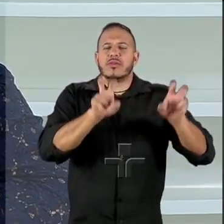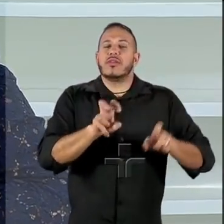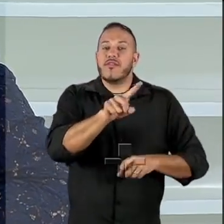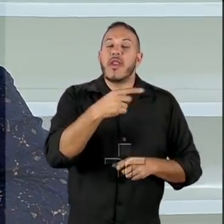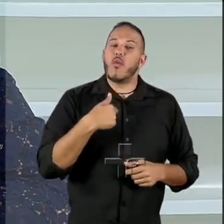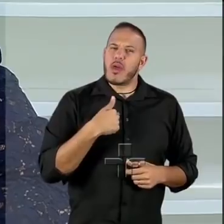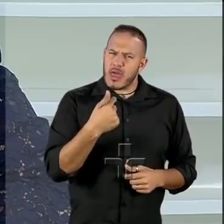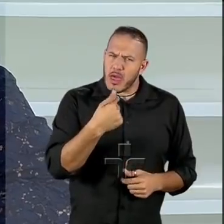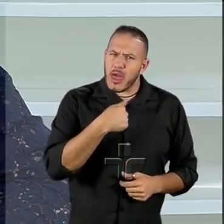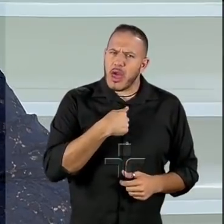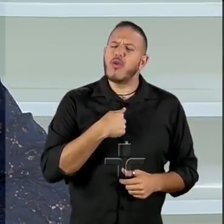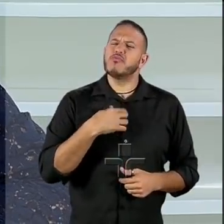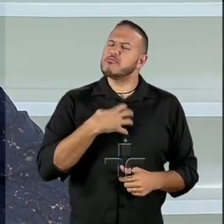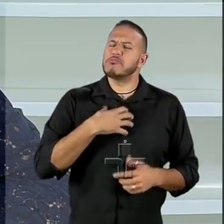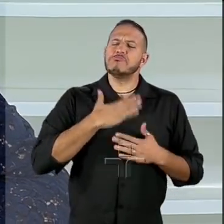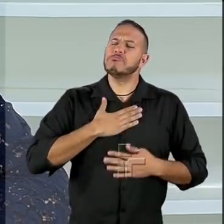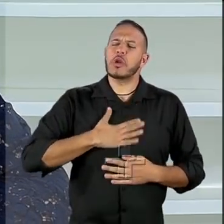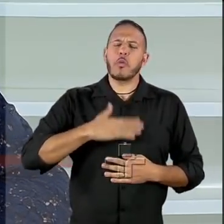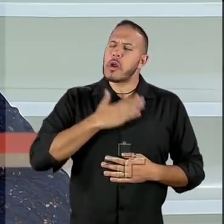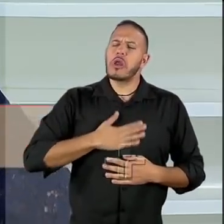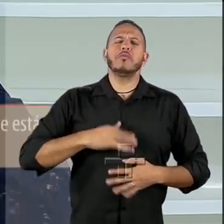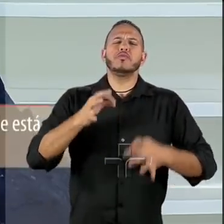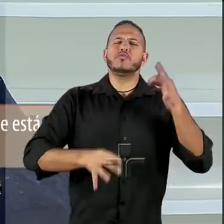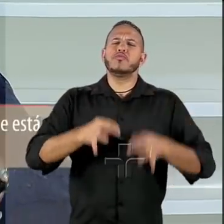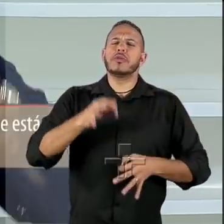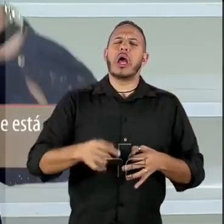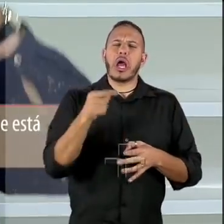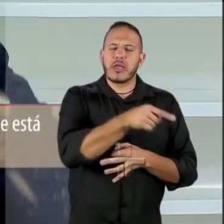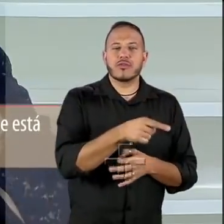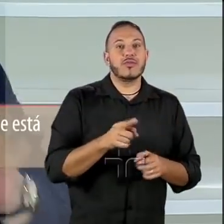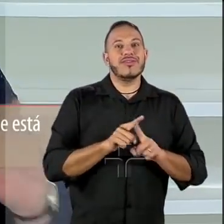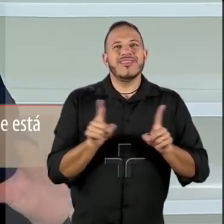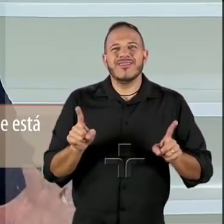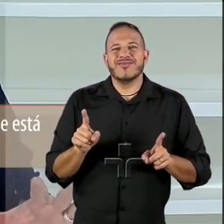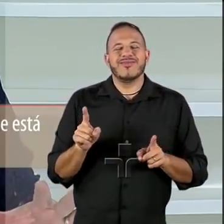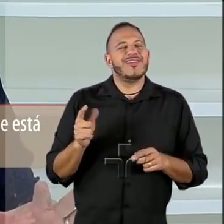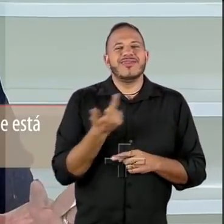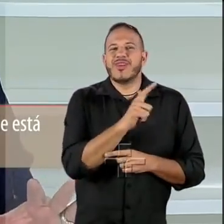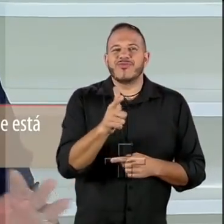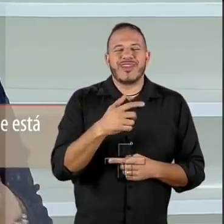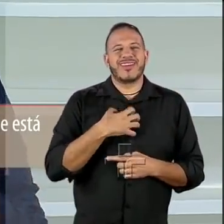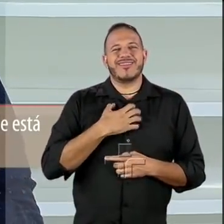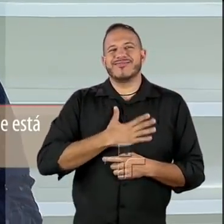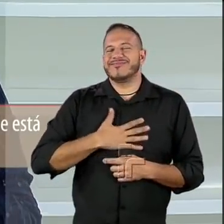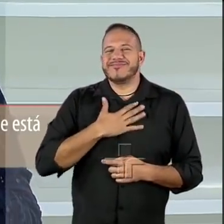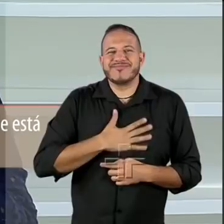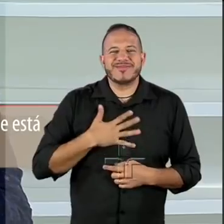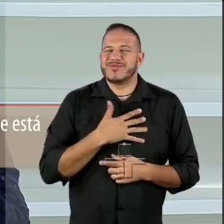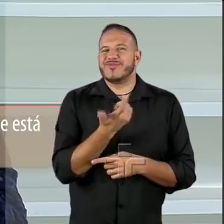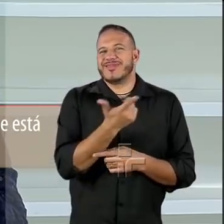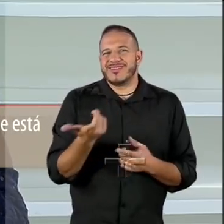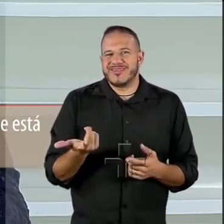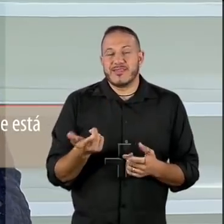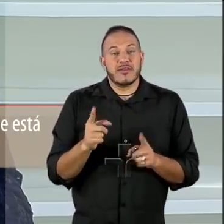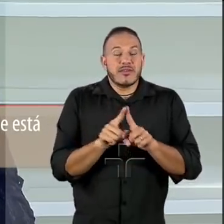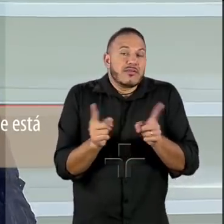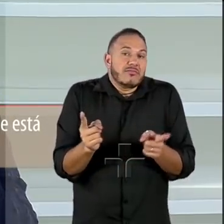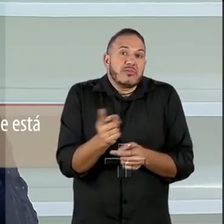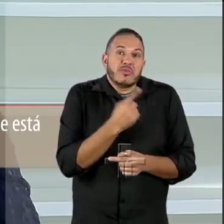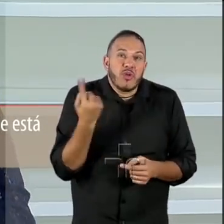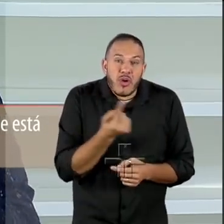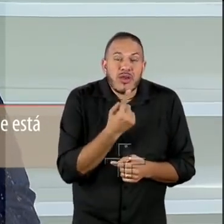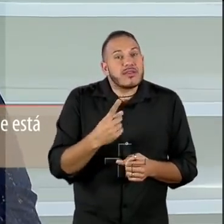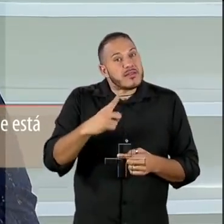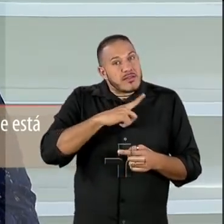eu estou confortável em julgar dessa. Não há satisfação. E nós